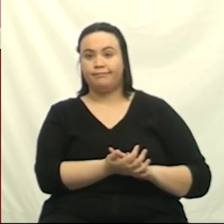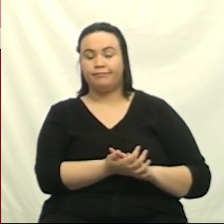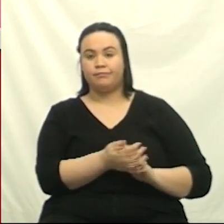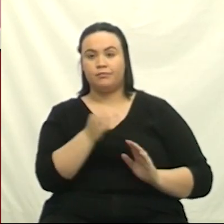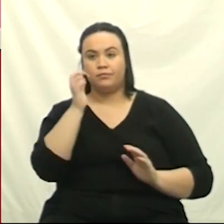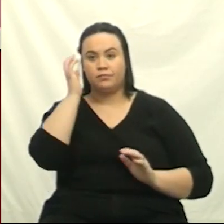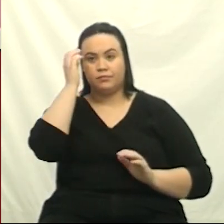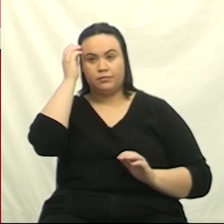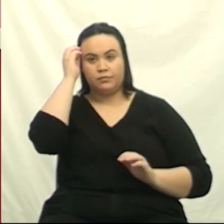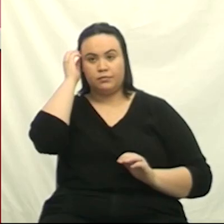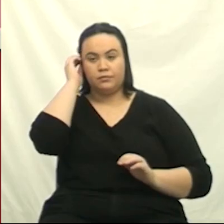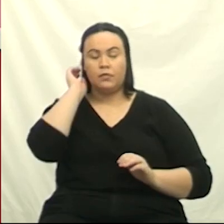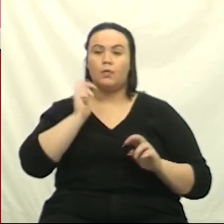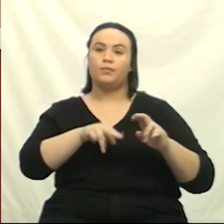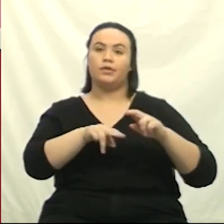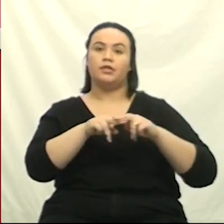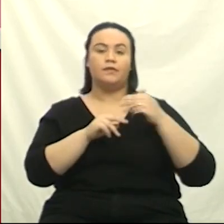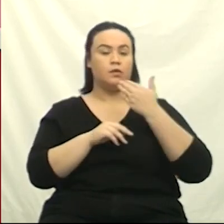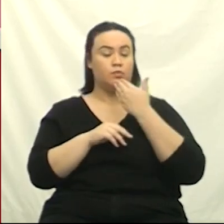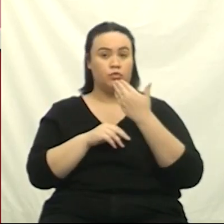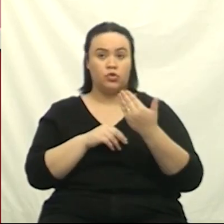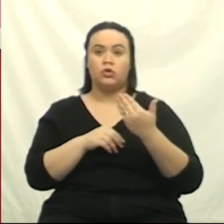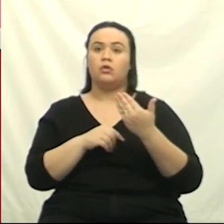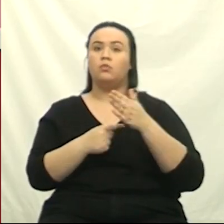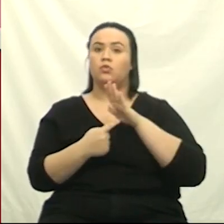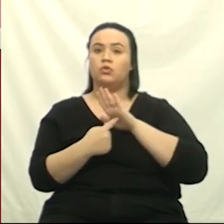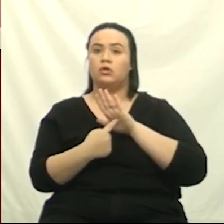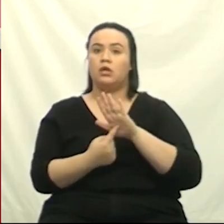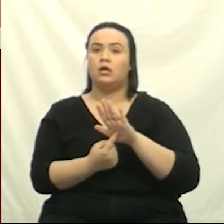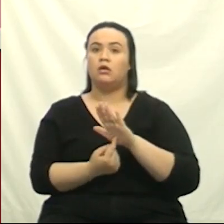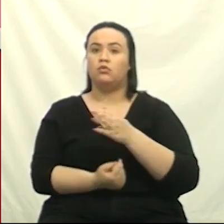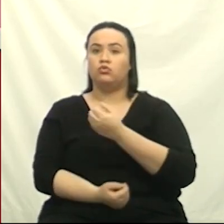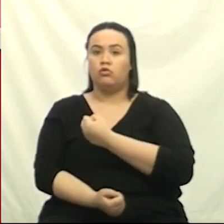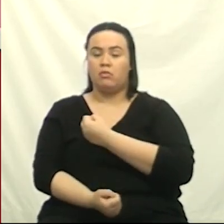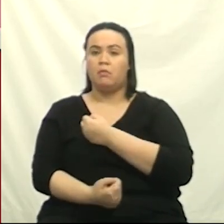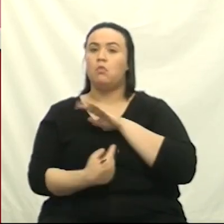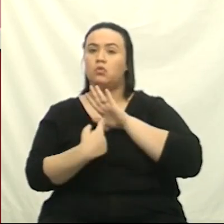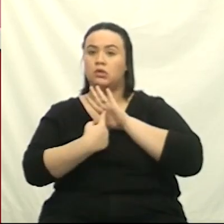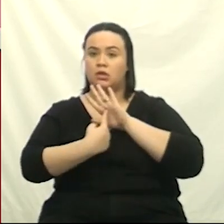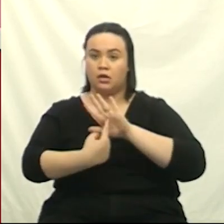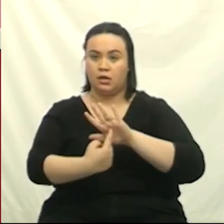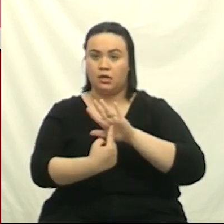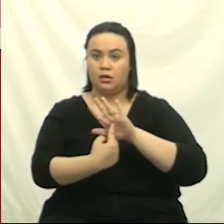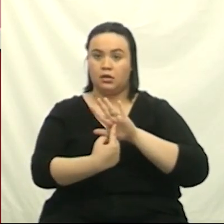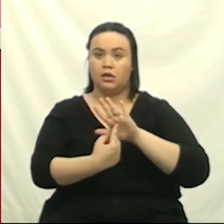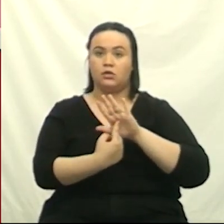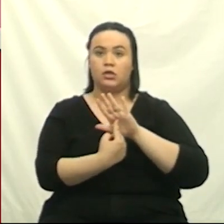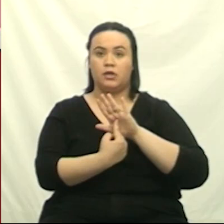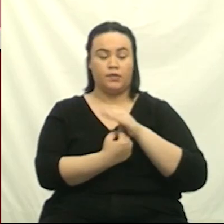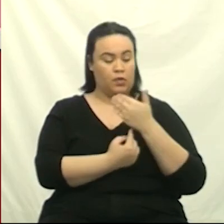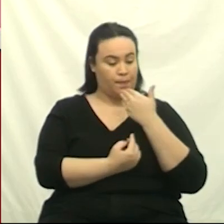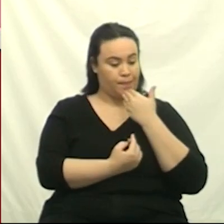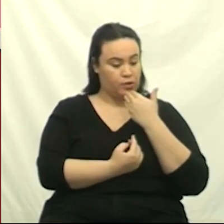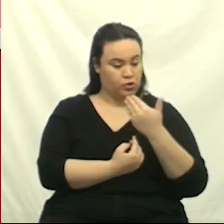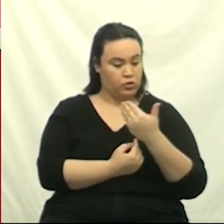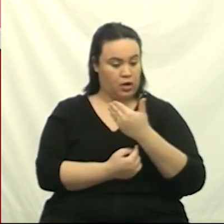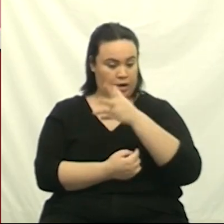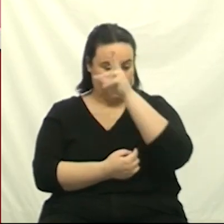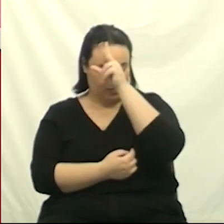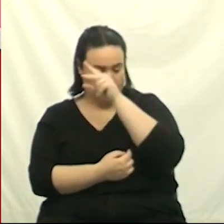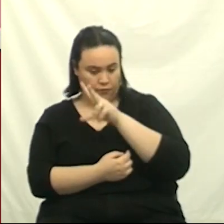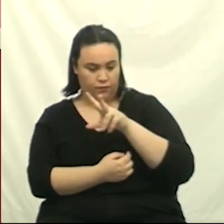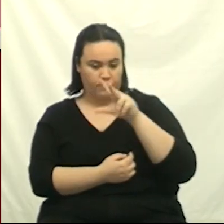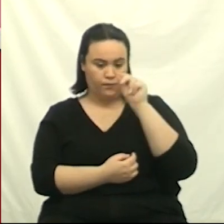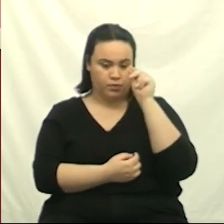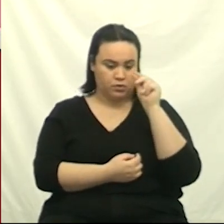a gente faz esse requerimento e faço questão de destacar o número do protocolo para mostrar que estão sendo feitos pedidos a prefeitura estão